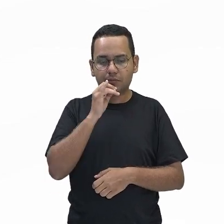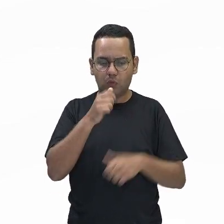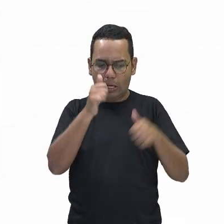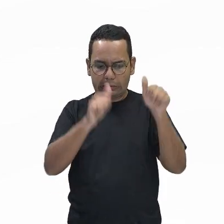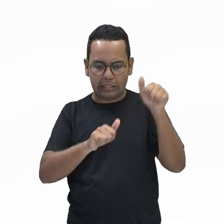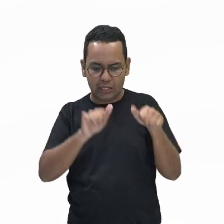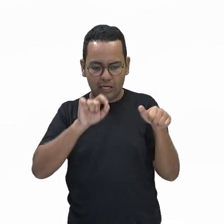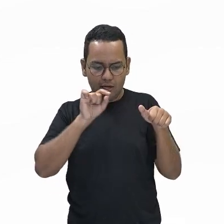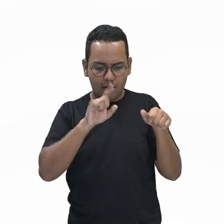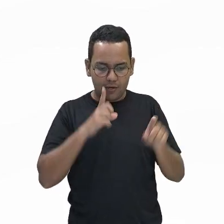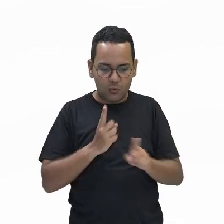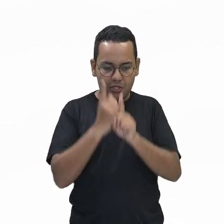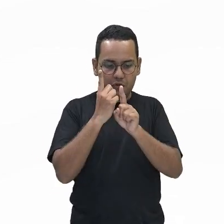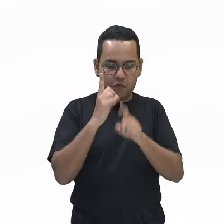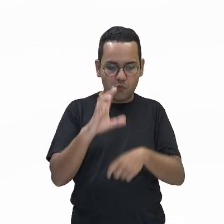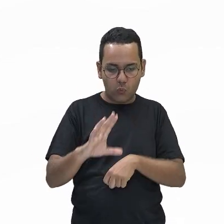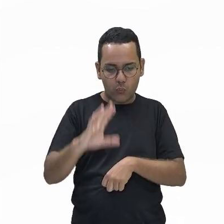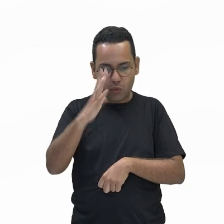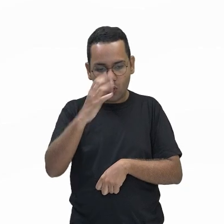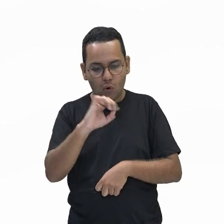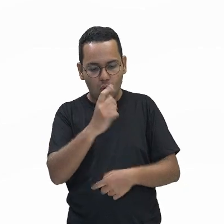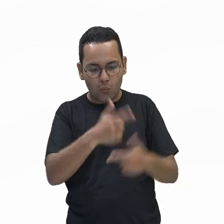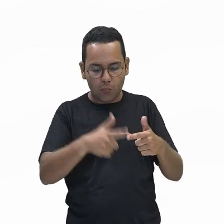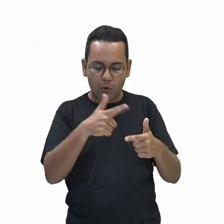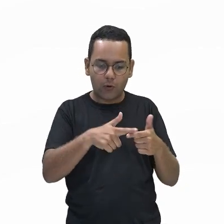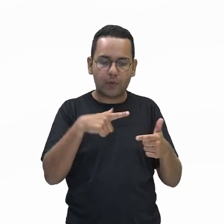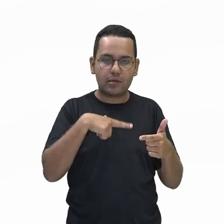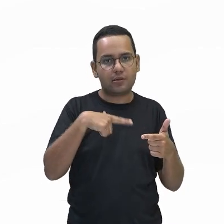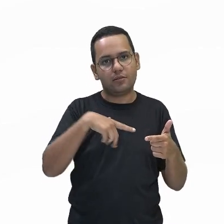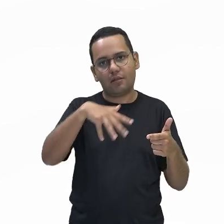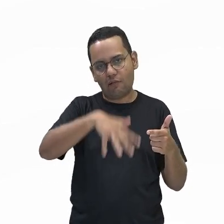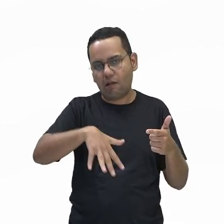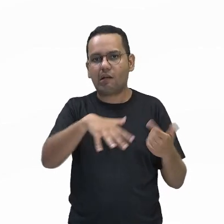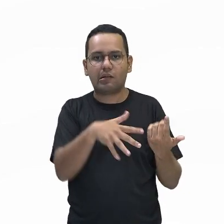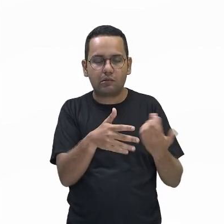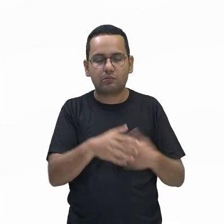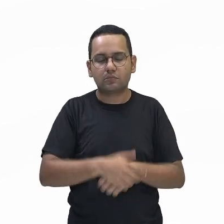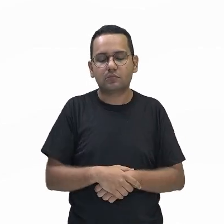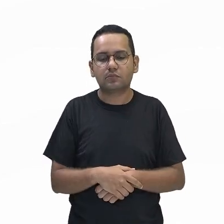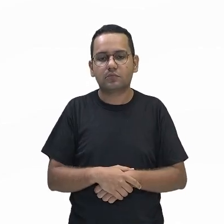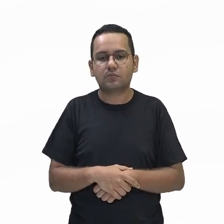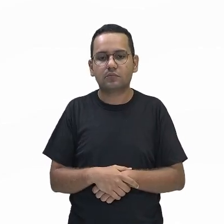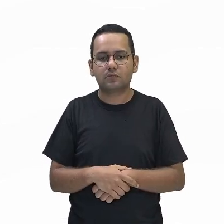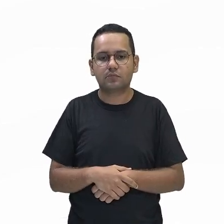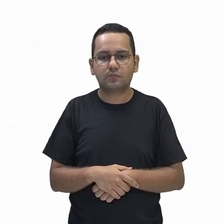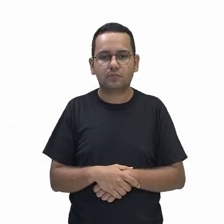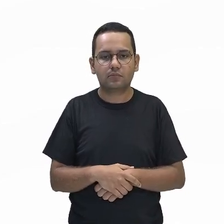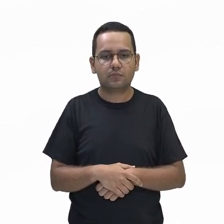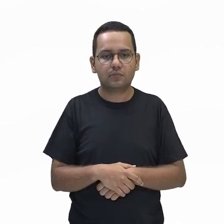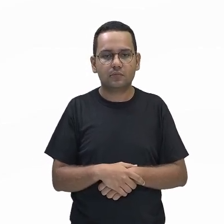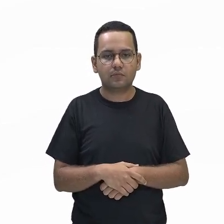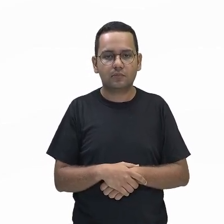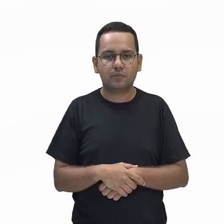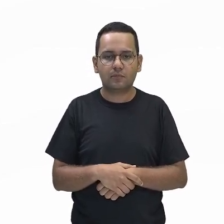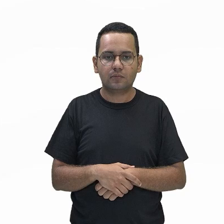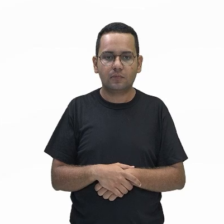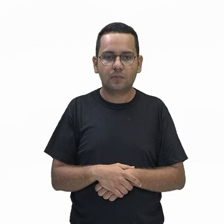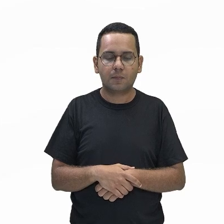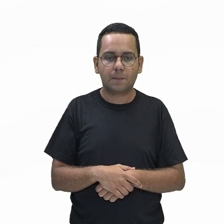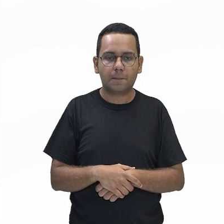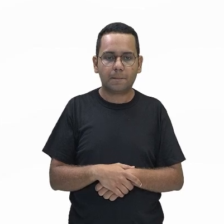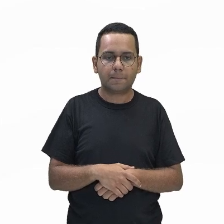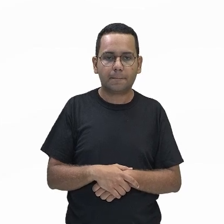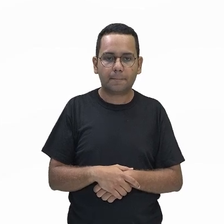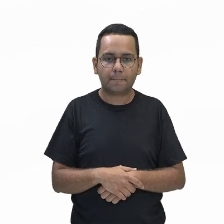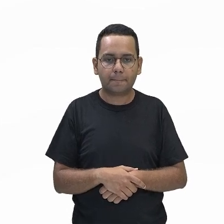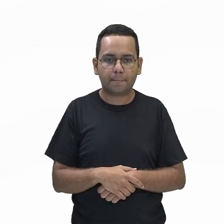fenômeno ou problema específico, tá? Então, nesse fenômeno ou problema específico, ele pode estar